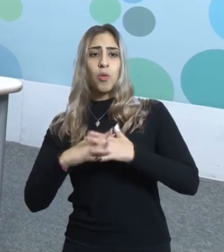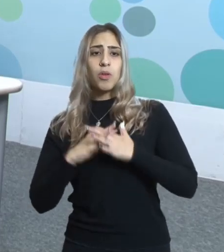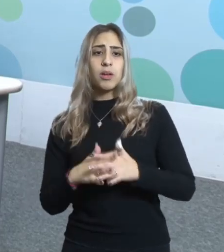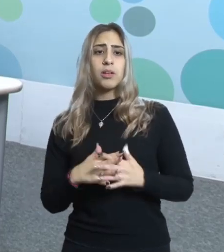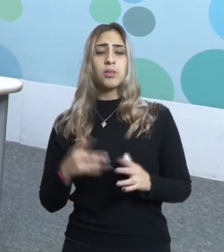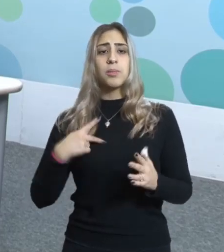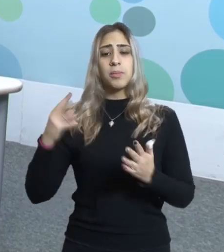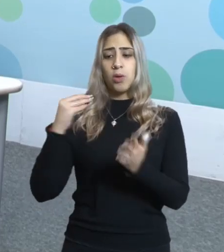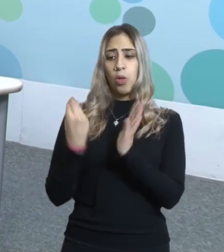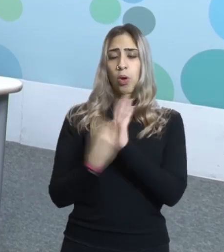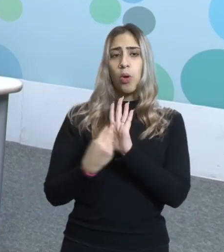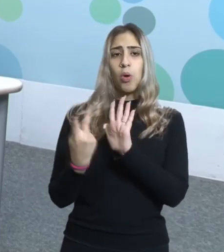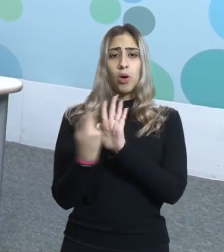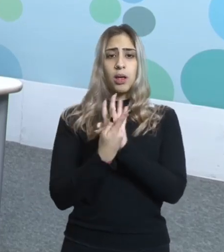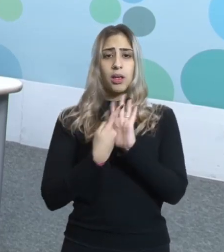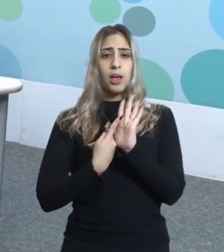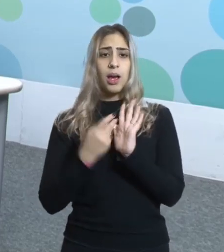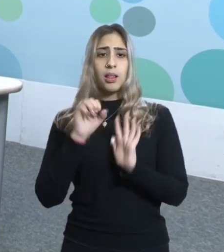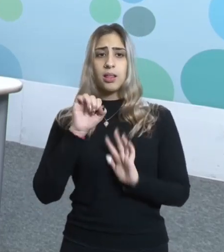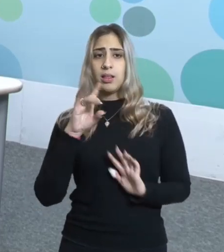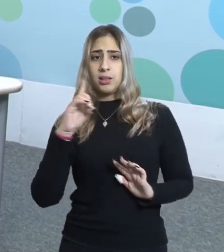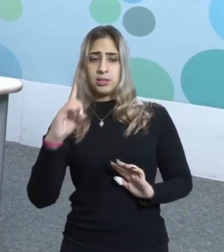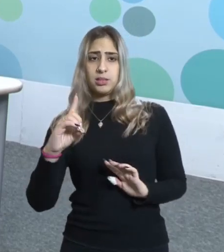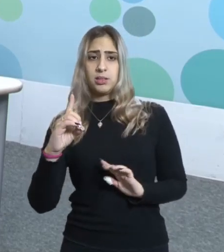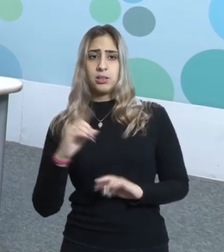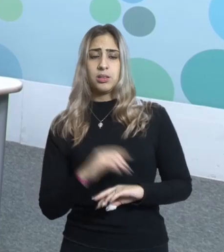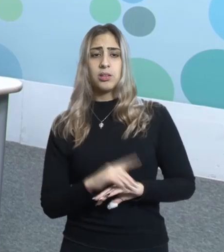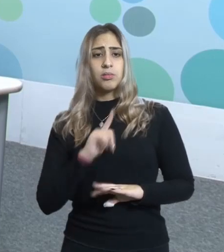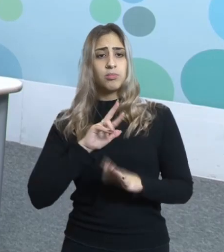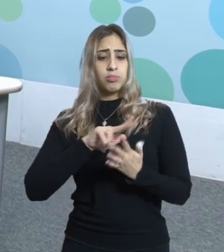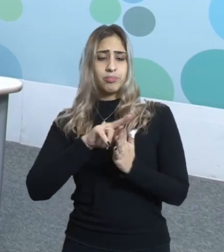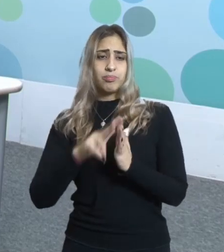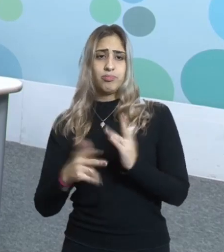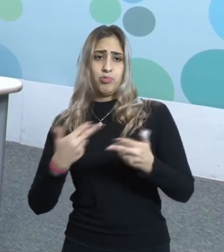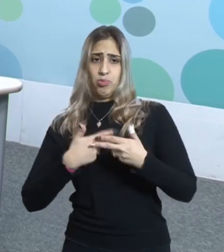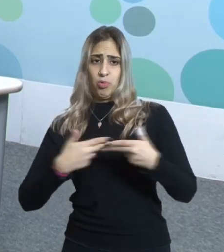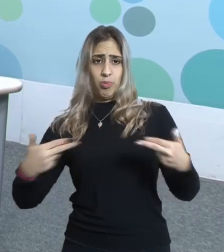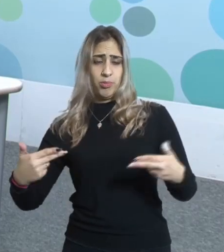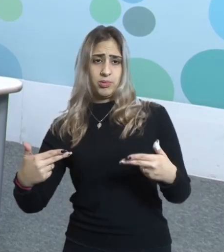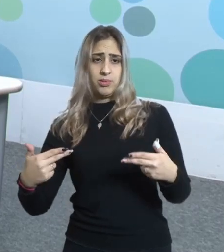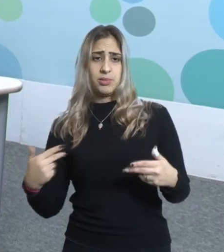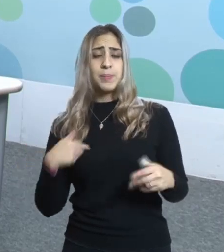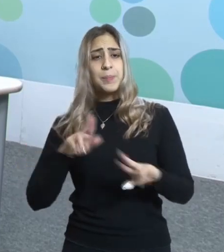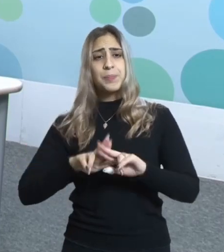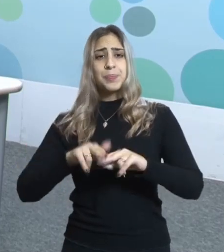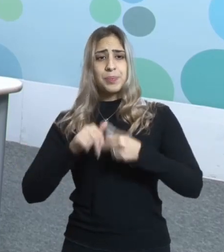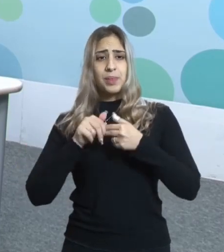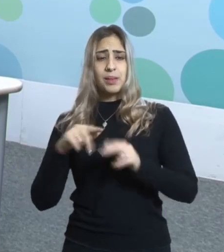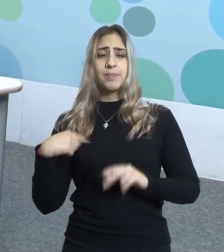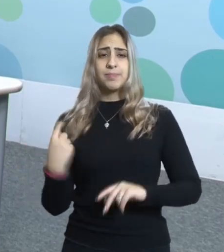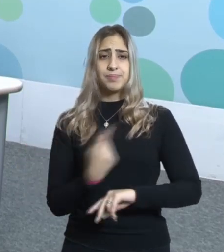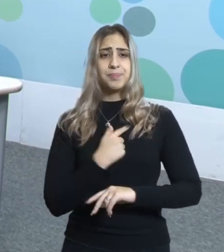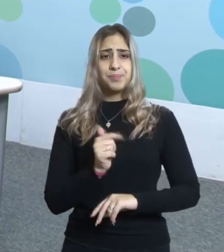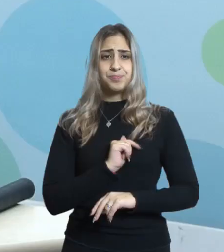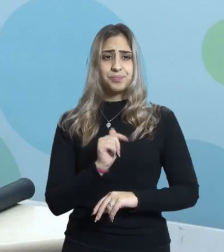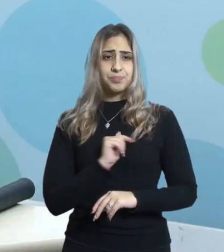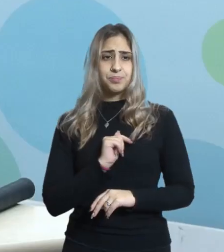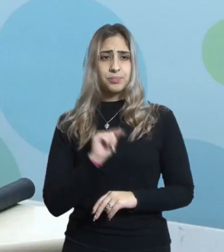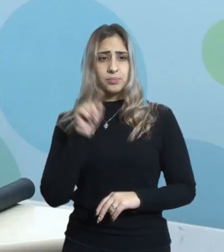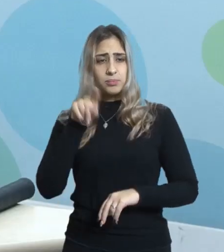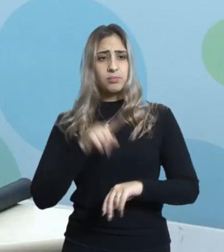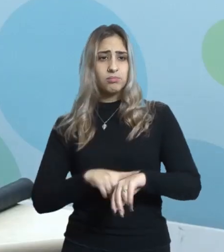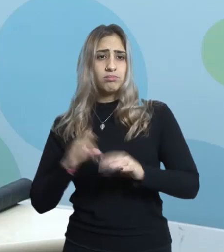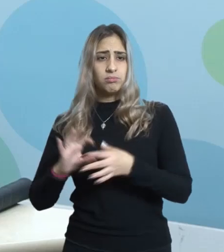marcam errado lá na sede. Então tem uma série de questões. Então por isso que nós iniciamos assim. Esse